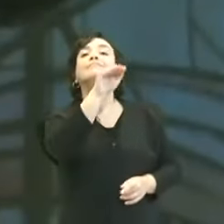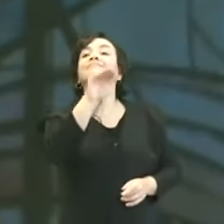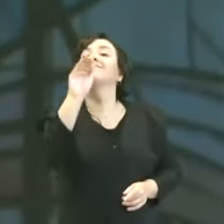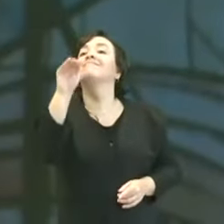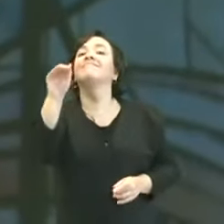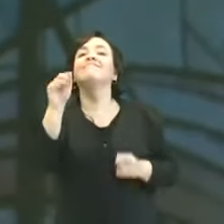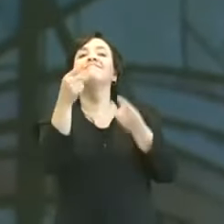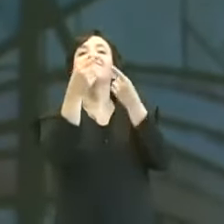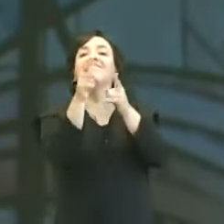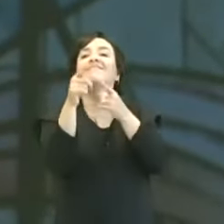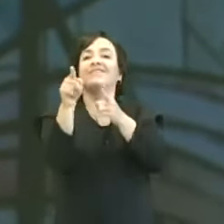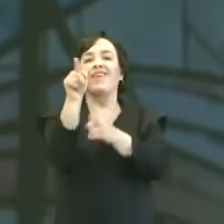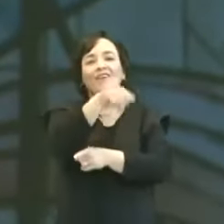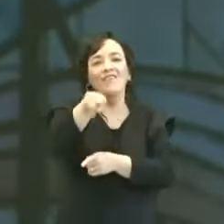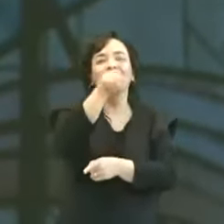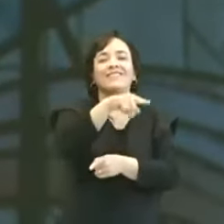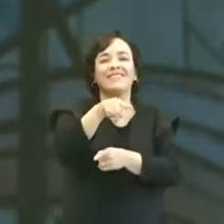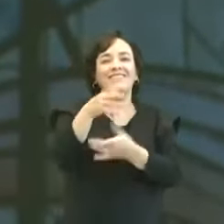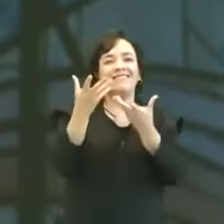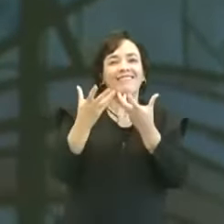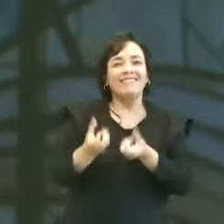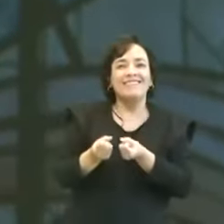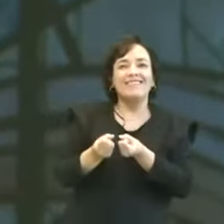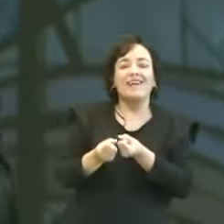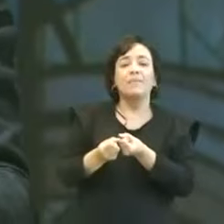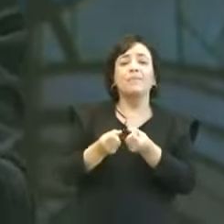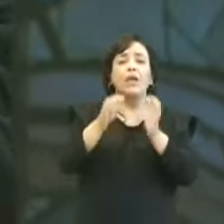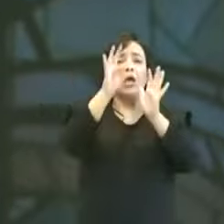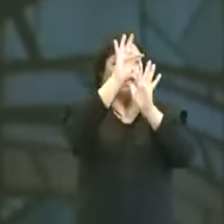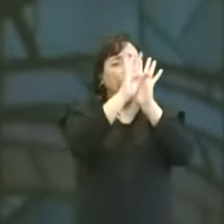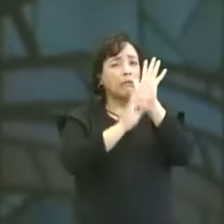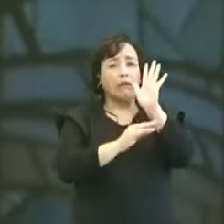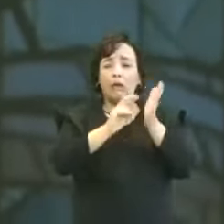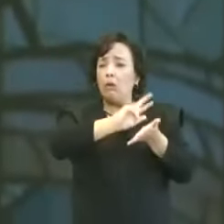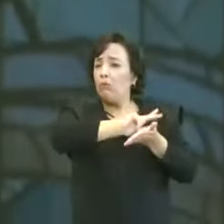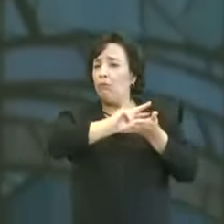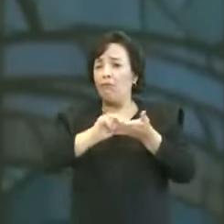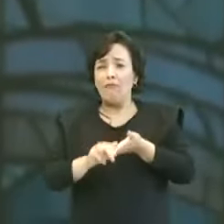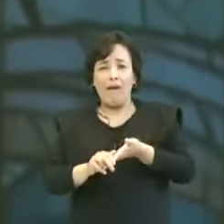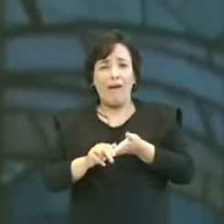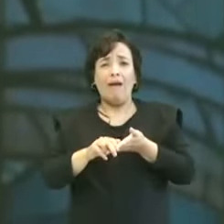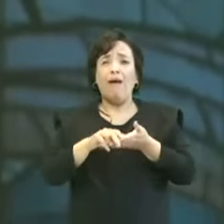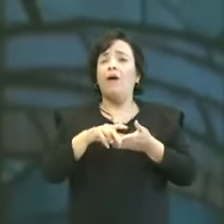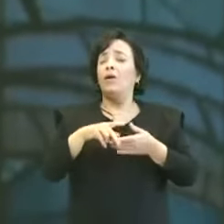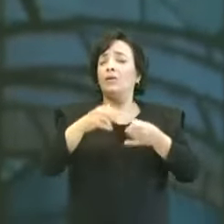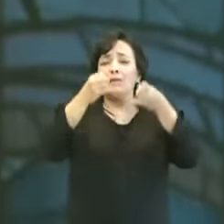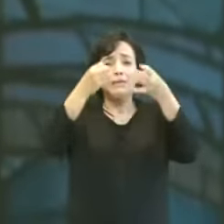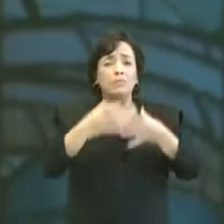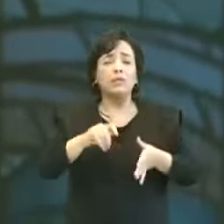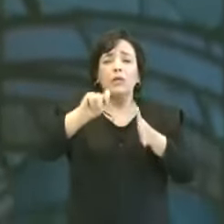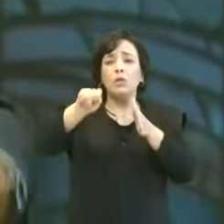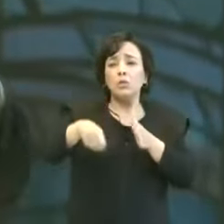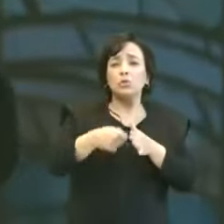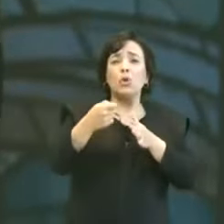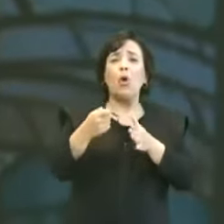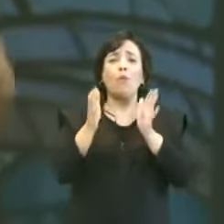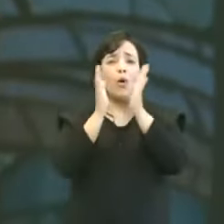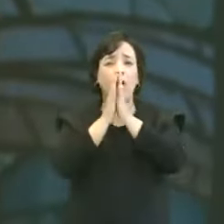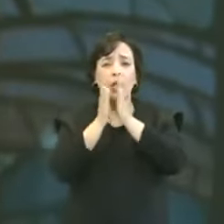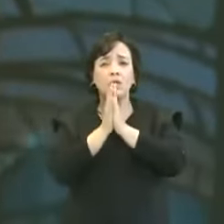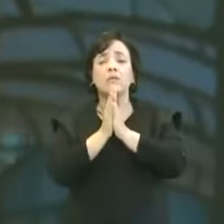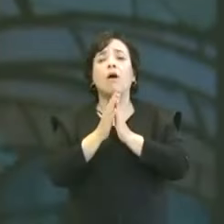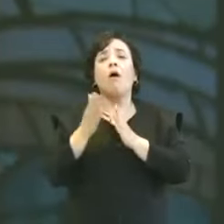à presença. São tantos os textos que falam da bênção da constância. Recentemente eu preguei sobre o